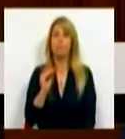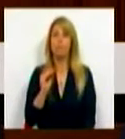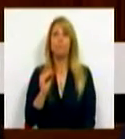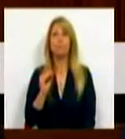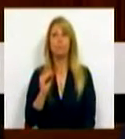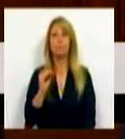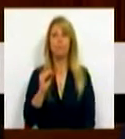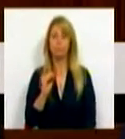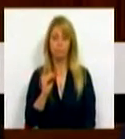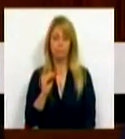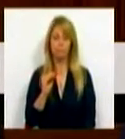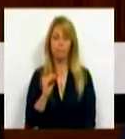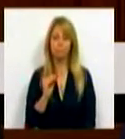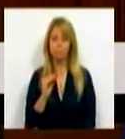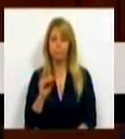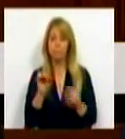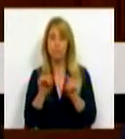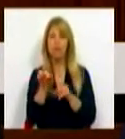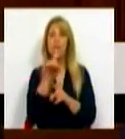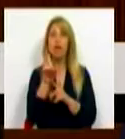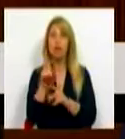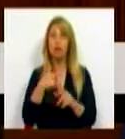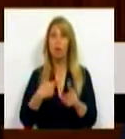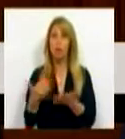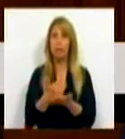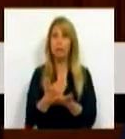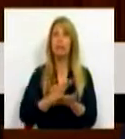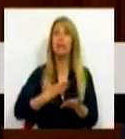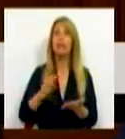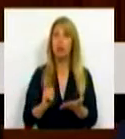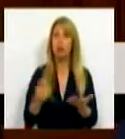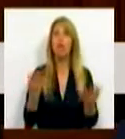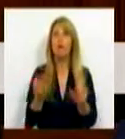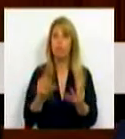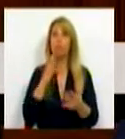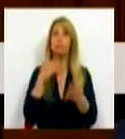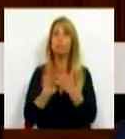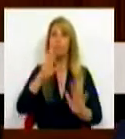fez, portanto, ou seja, esta questão dos dados foi objeto de prioridade